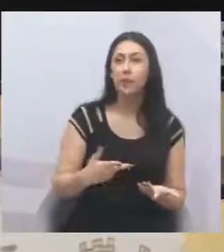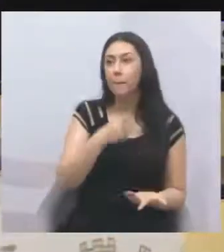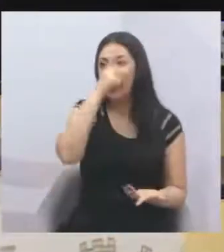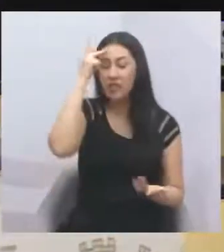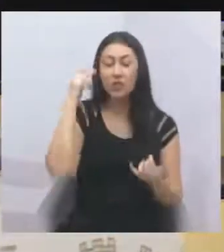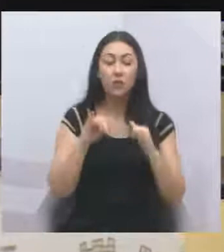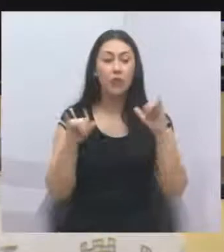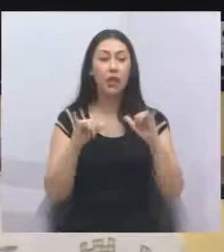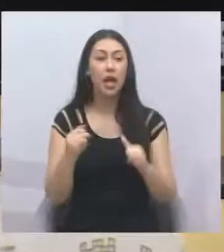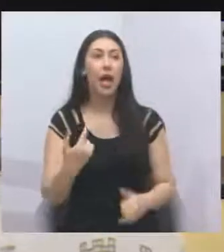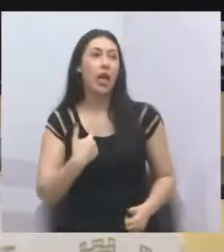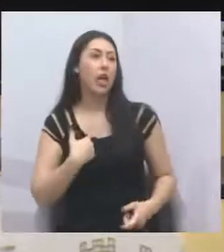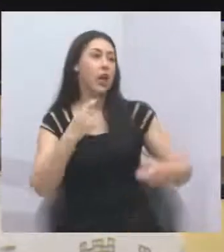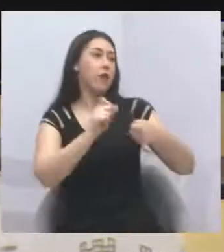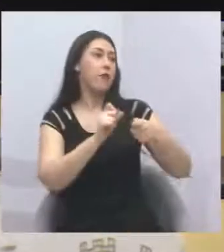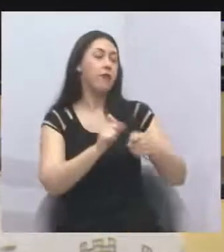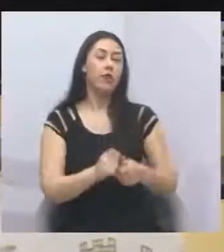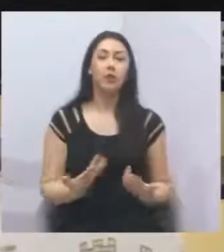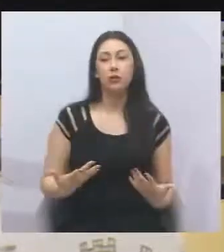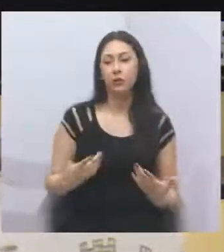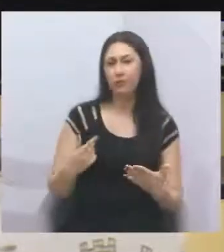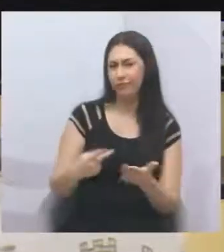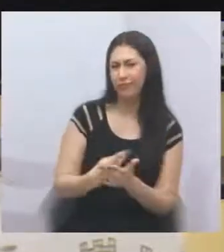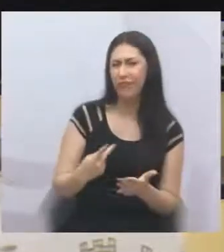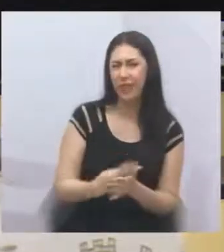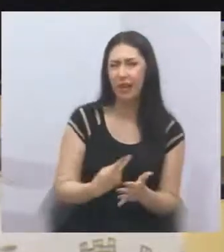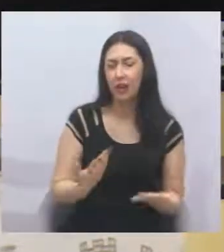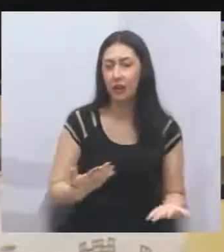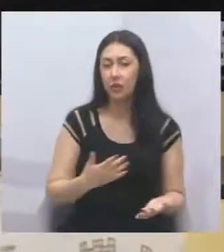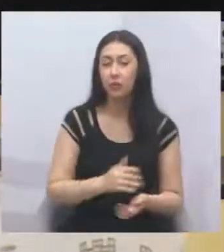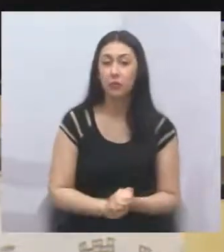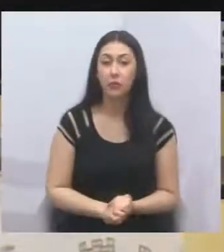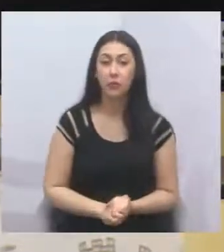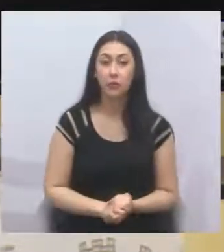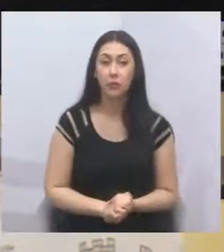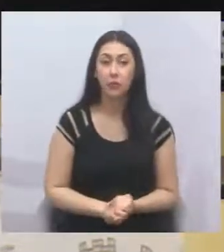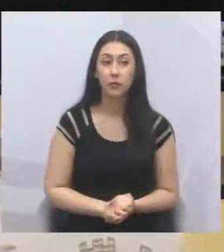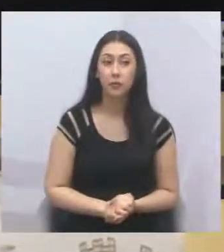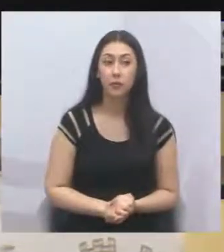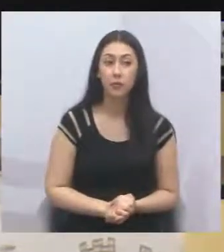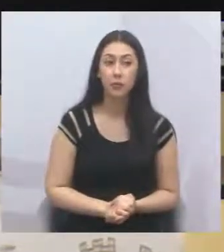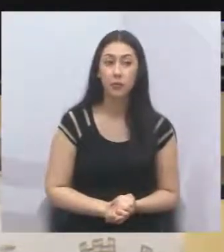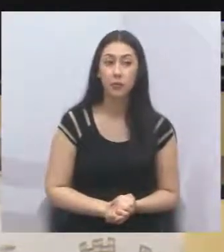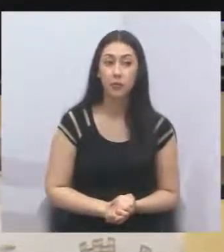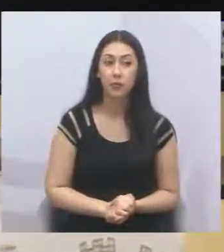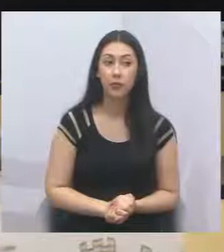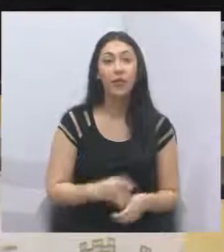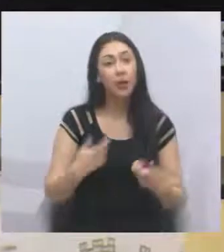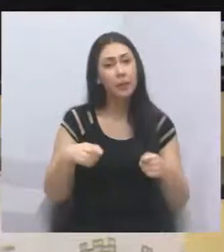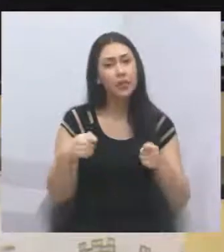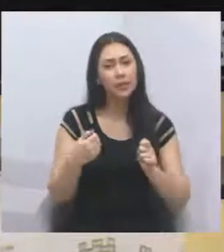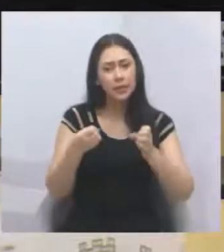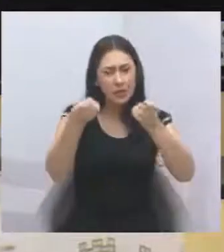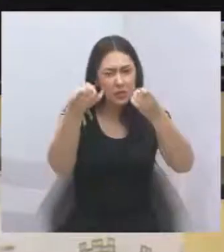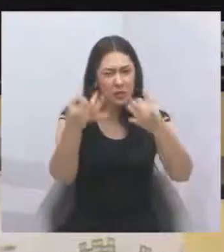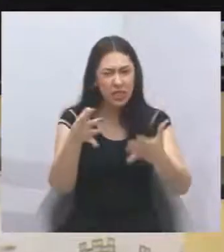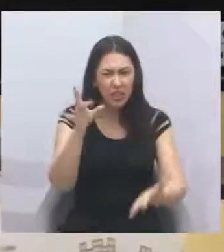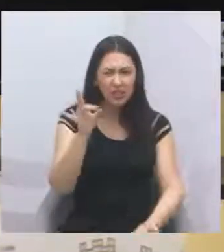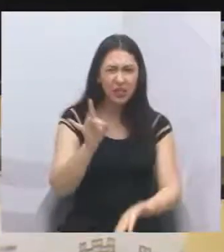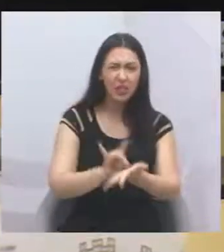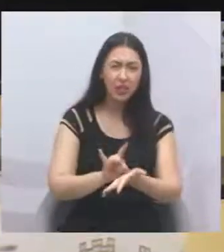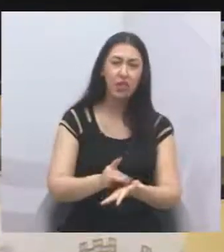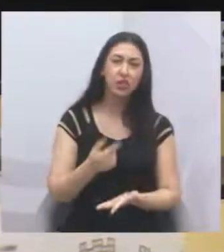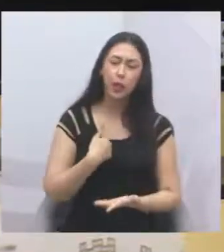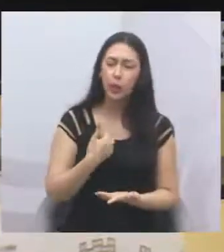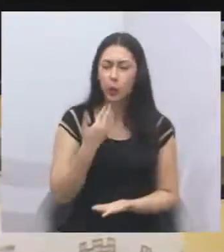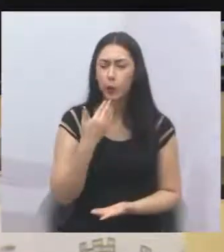foi esse ou aquele que fez aquela iluminação naquele local. É uma transparência que esse